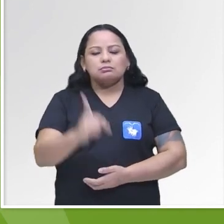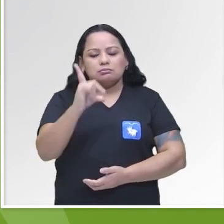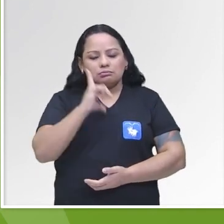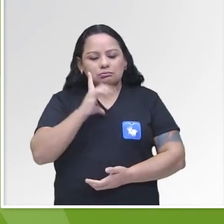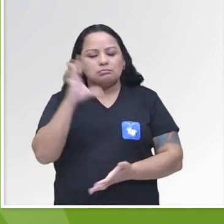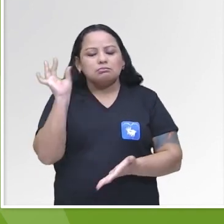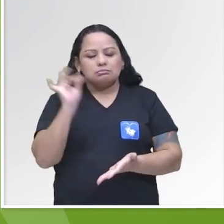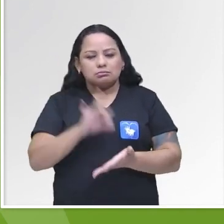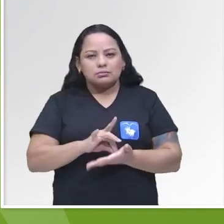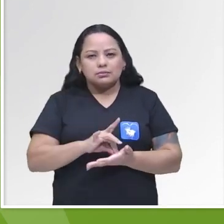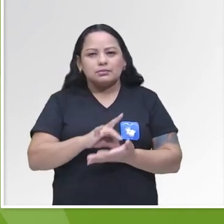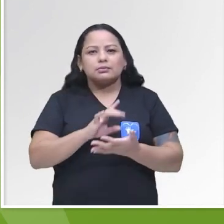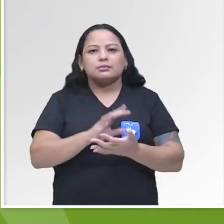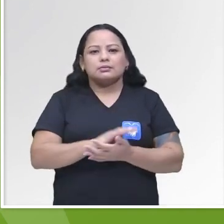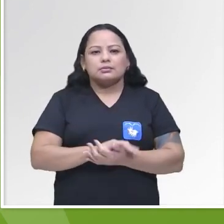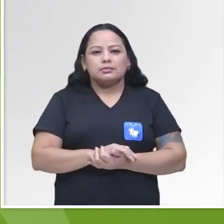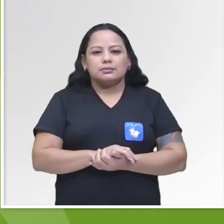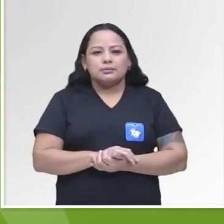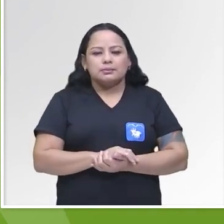apresenta